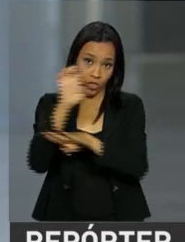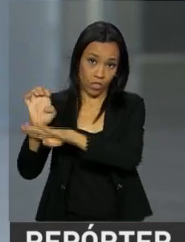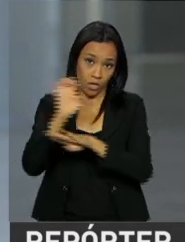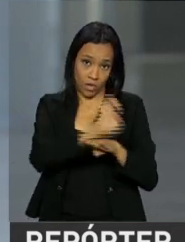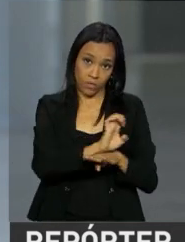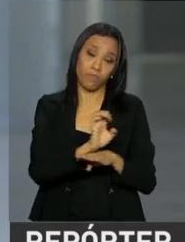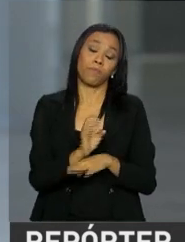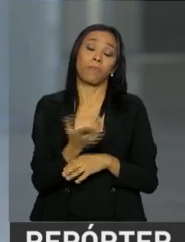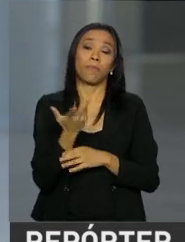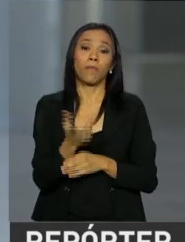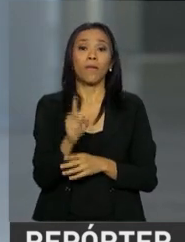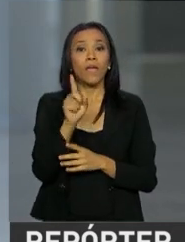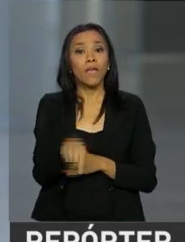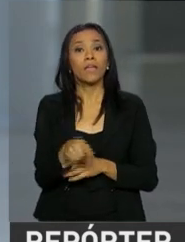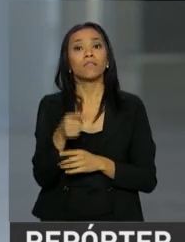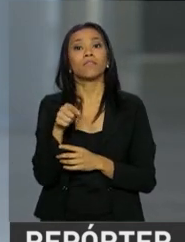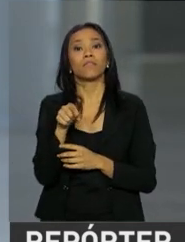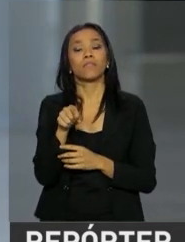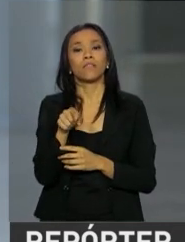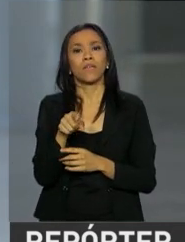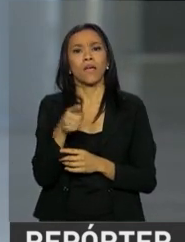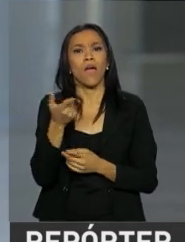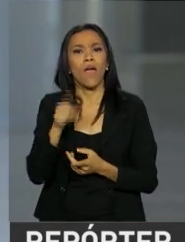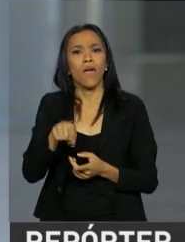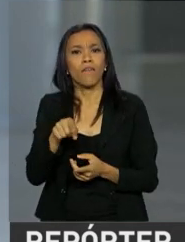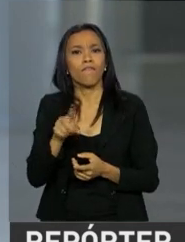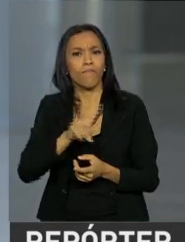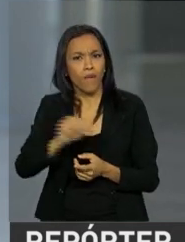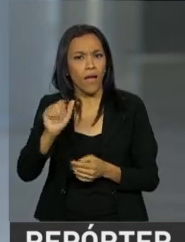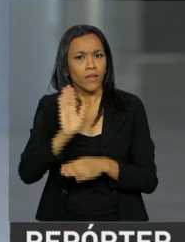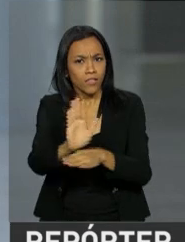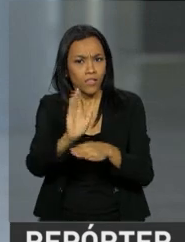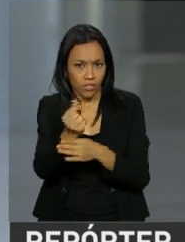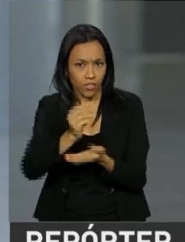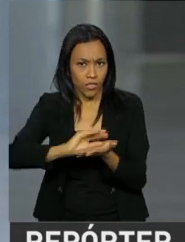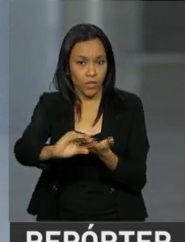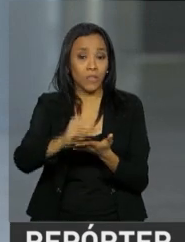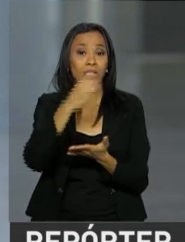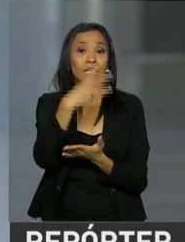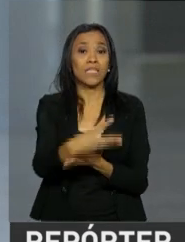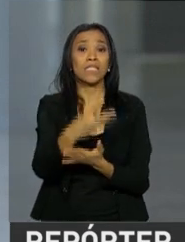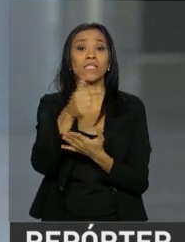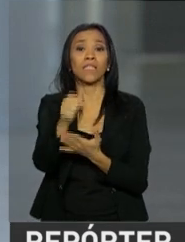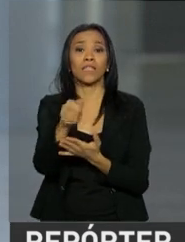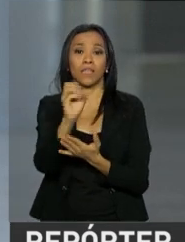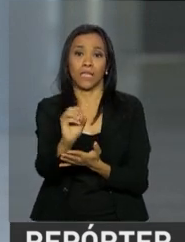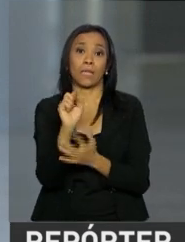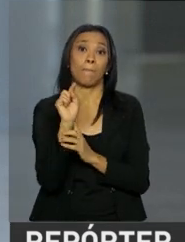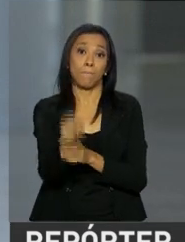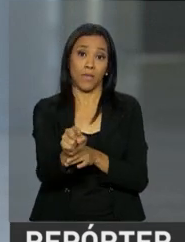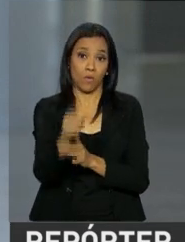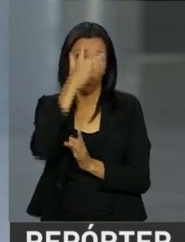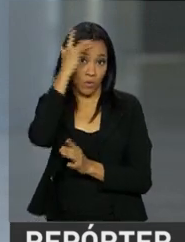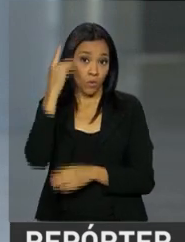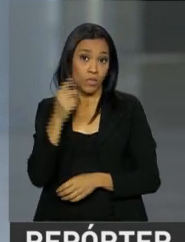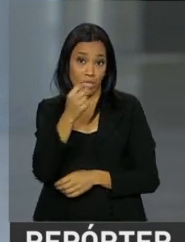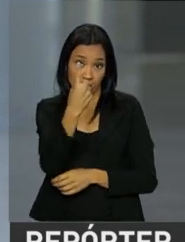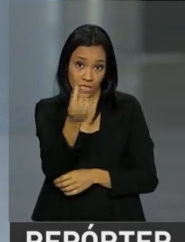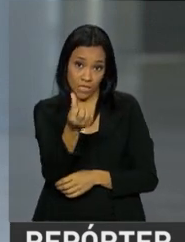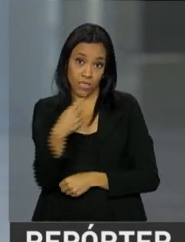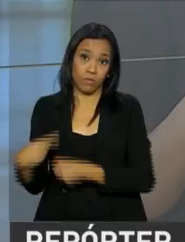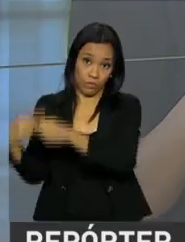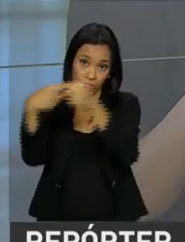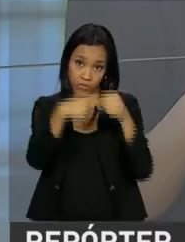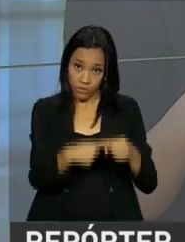vêm do Departamento Nacional de Obras contra a Seca, eles vão atender 370 mil pessoas em 16 municípios.